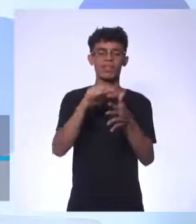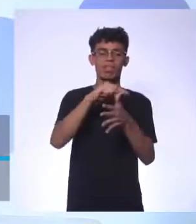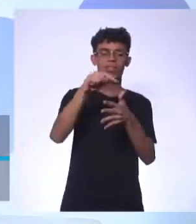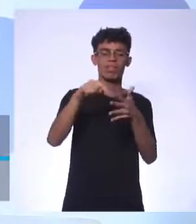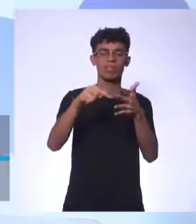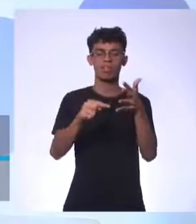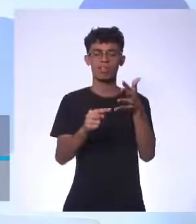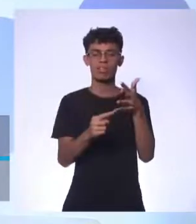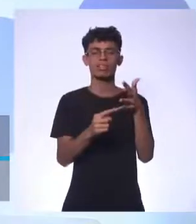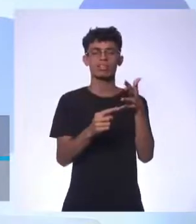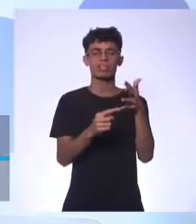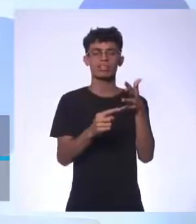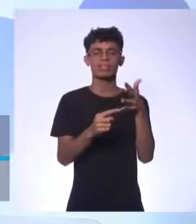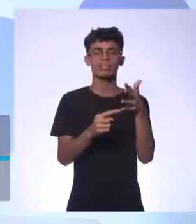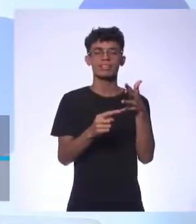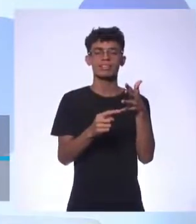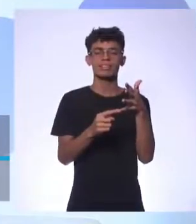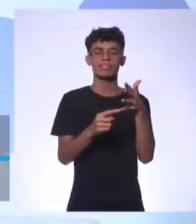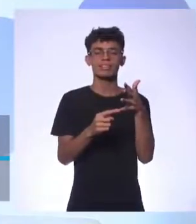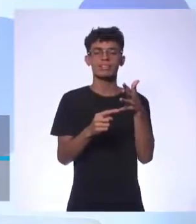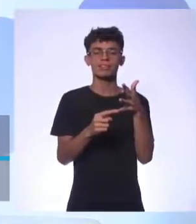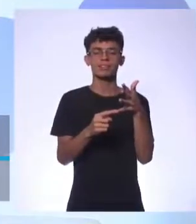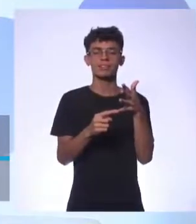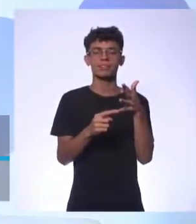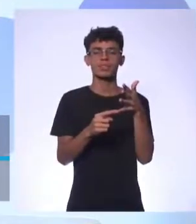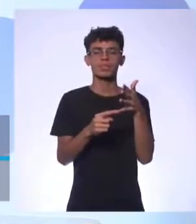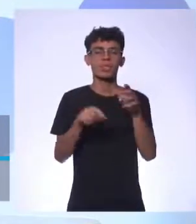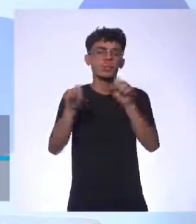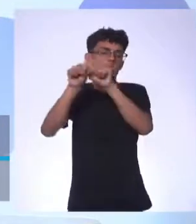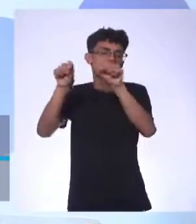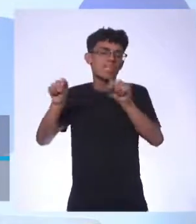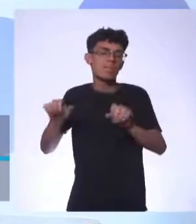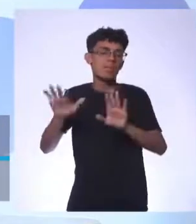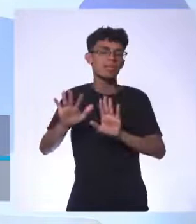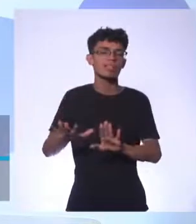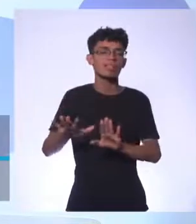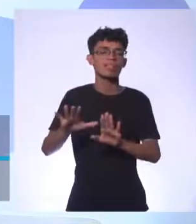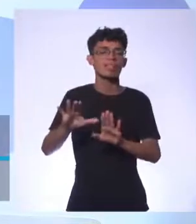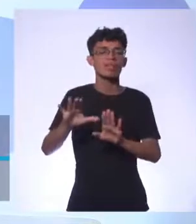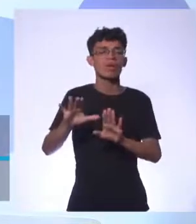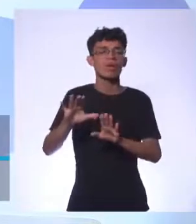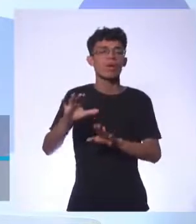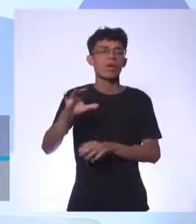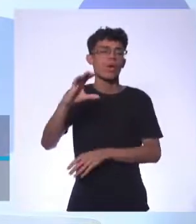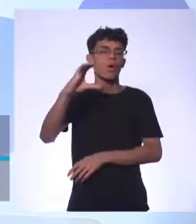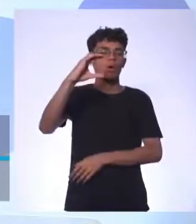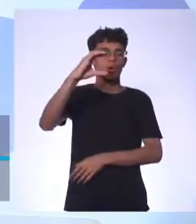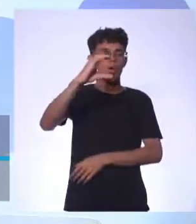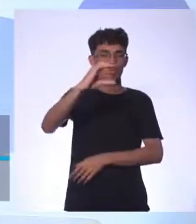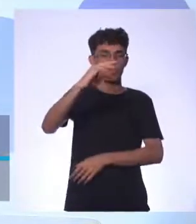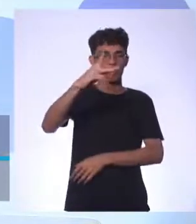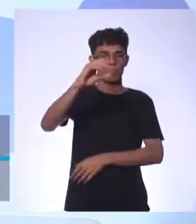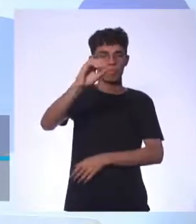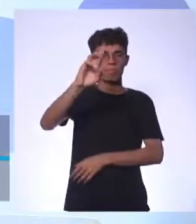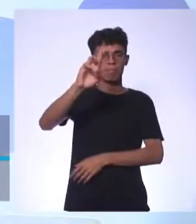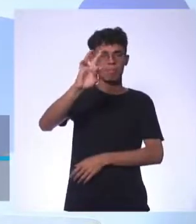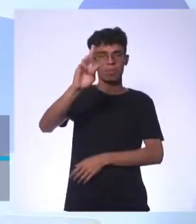elementos que estão fazendo ruir o sistema colonial português. Isso. Então,